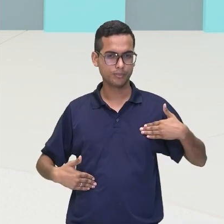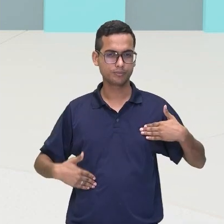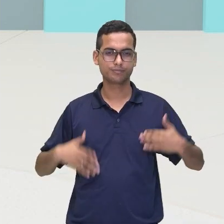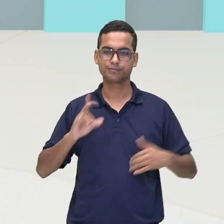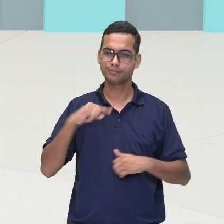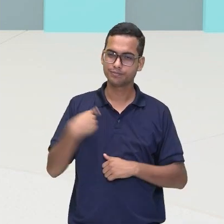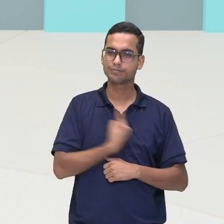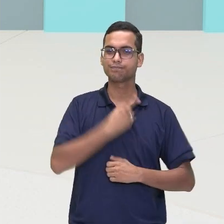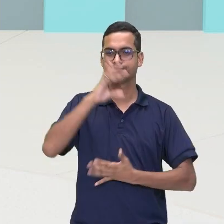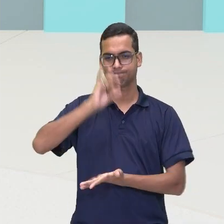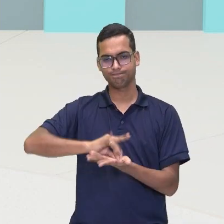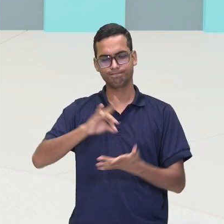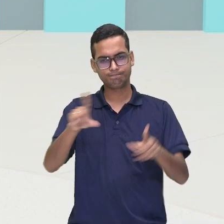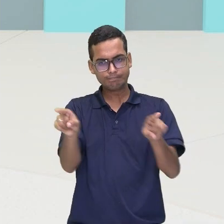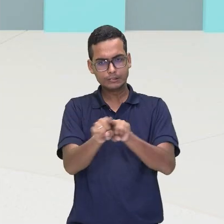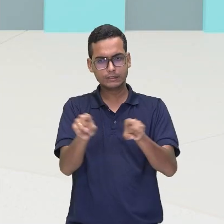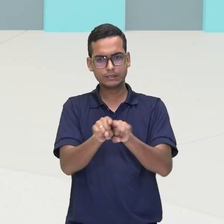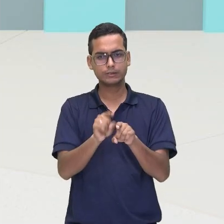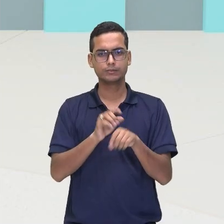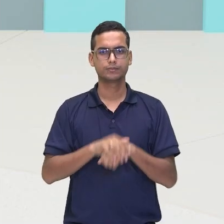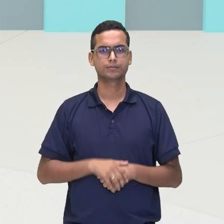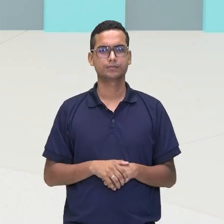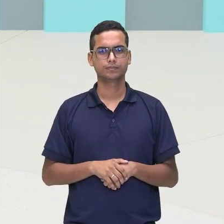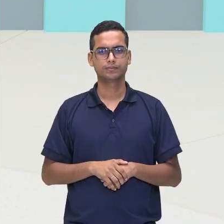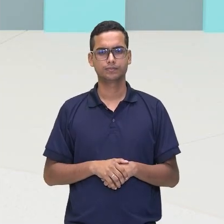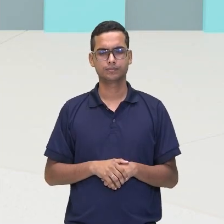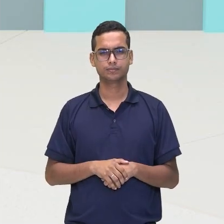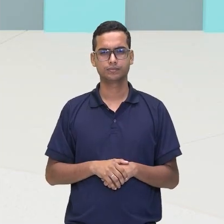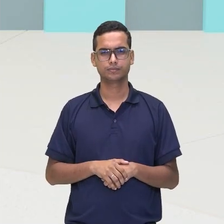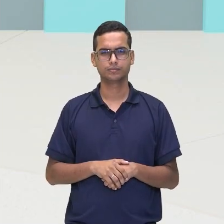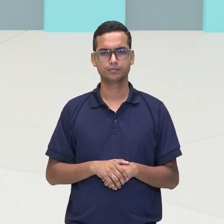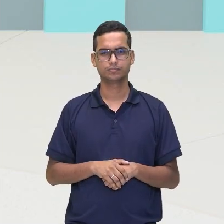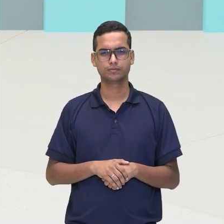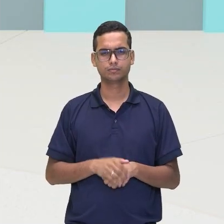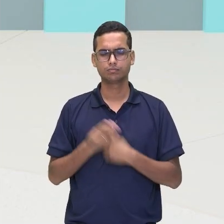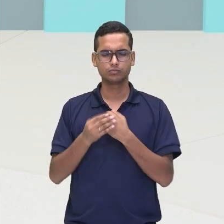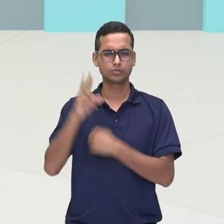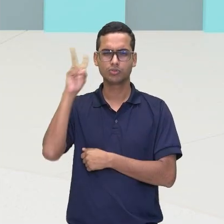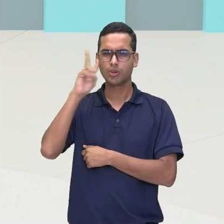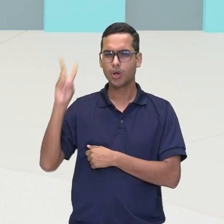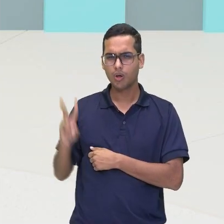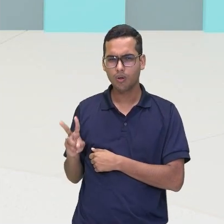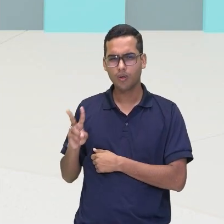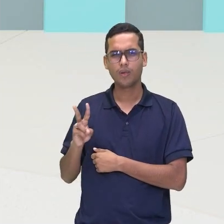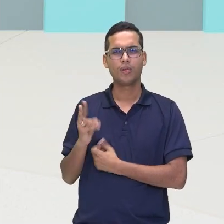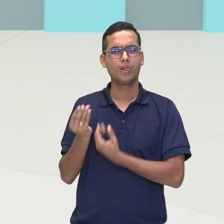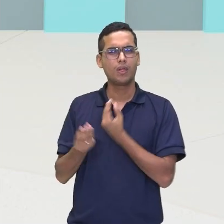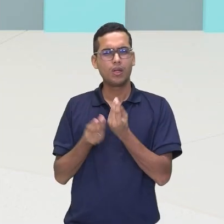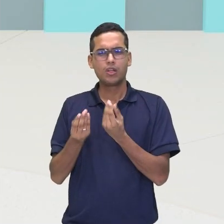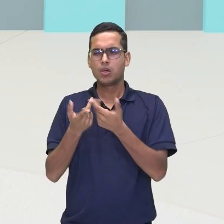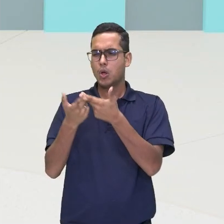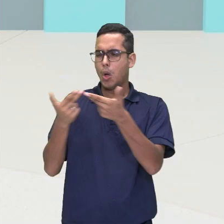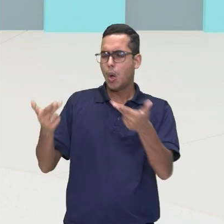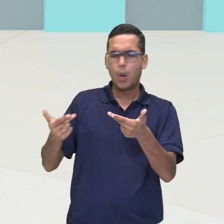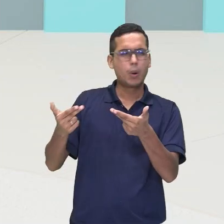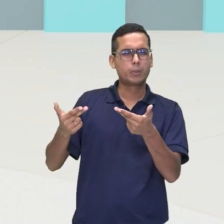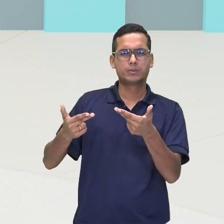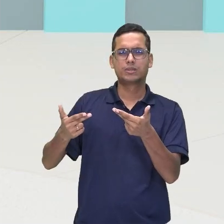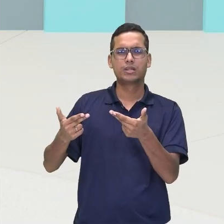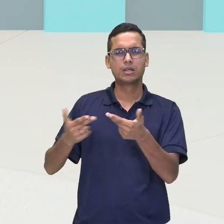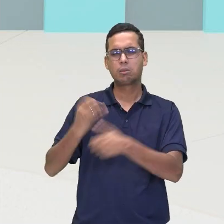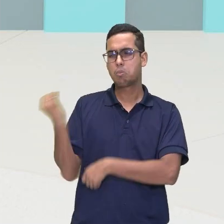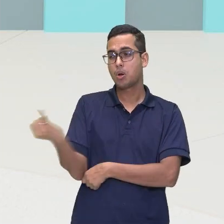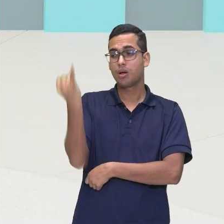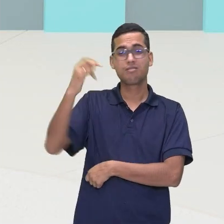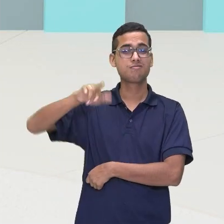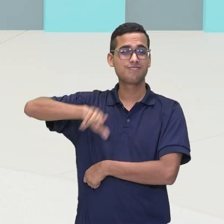história, que vai ficando tão inchada, com coisas desnecessárias, que